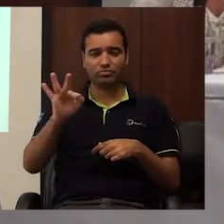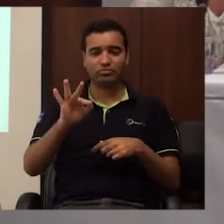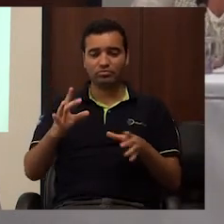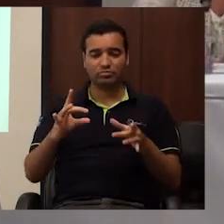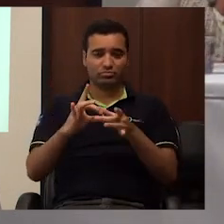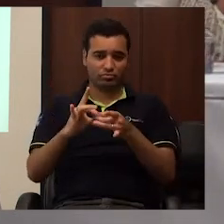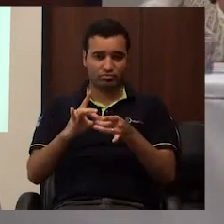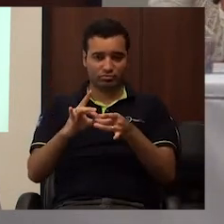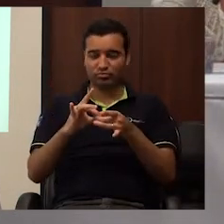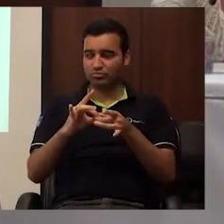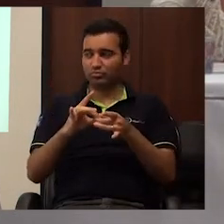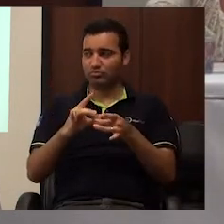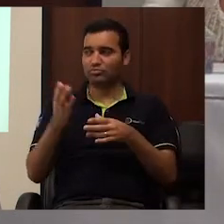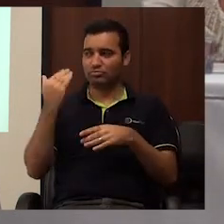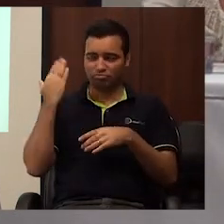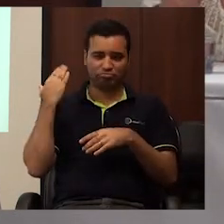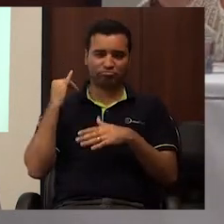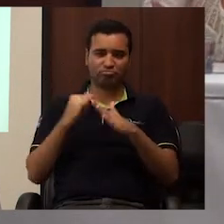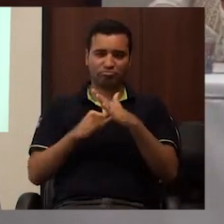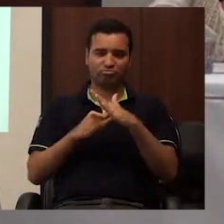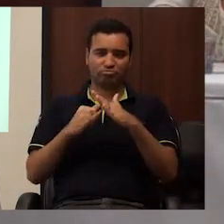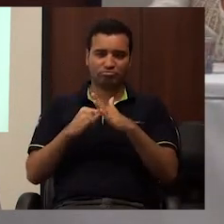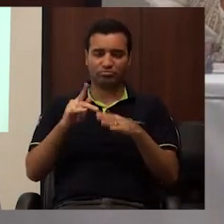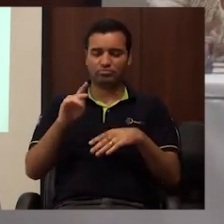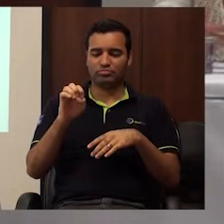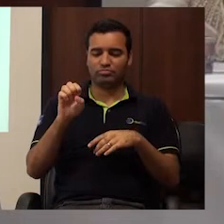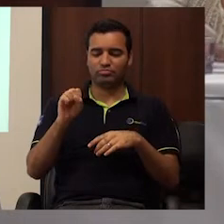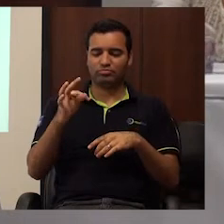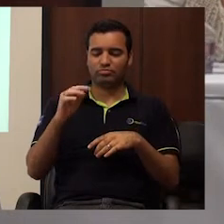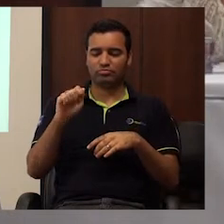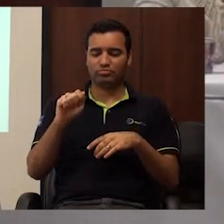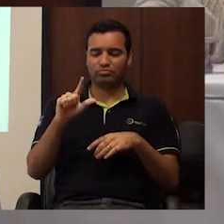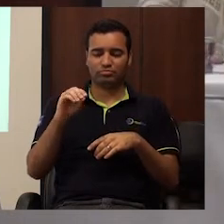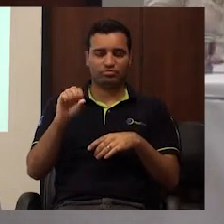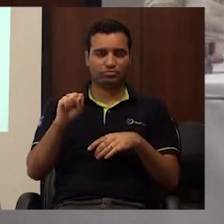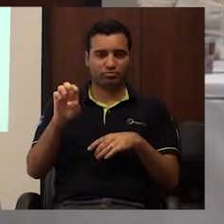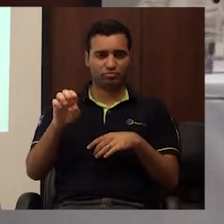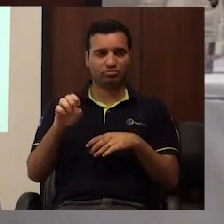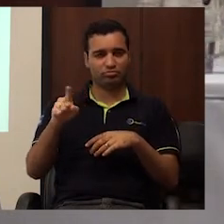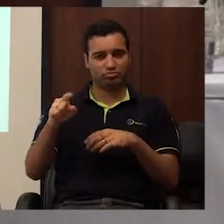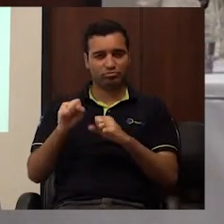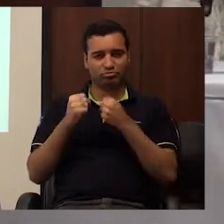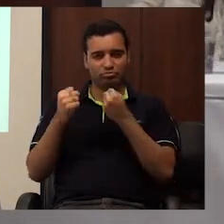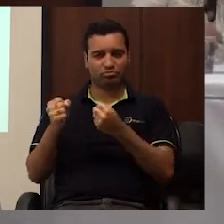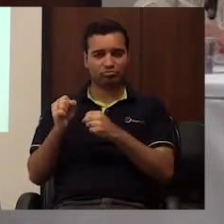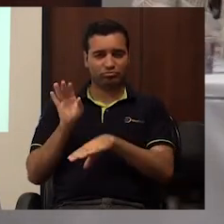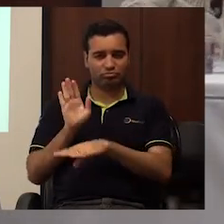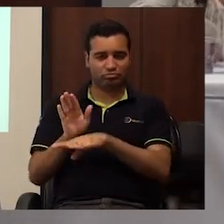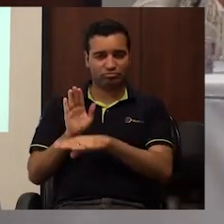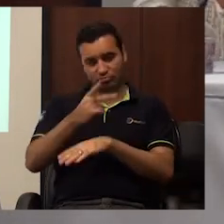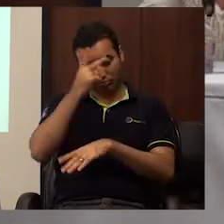à Pestalozzi, que já era uma instituição também voltada ao cuidado das pessoas com deficiência. Então, já